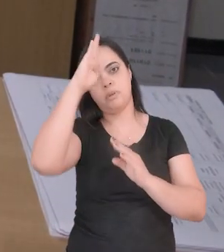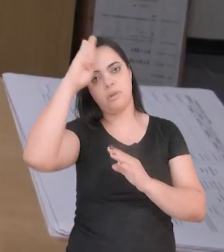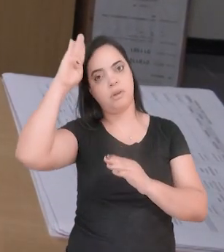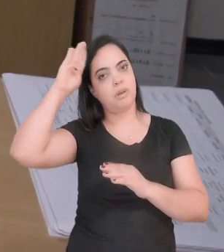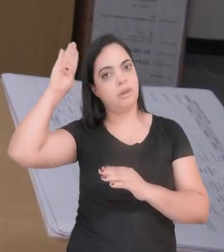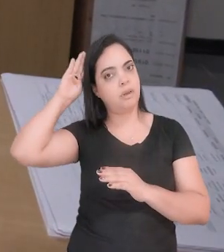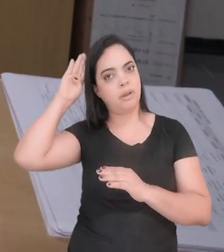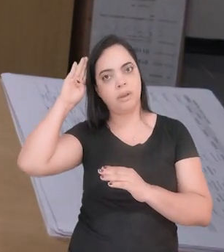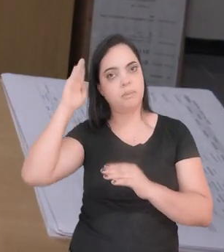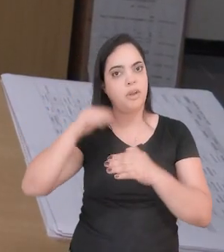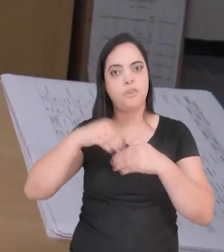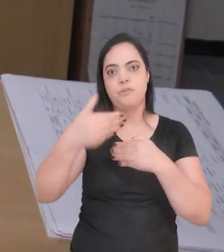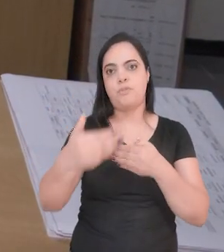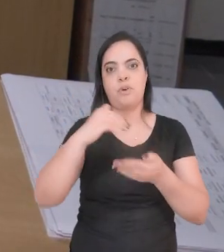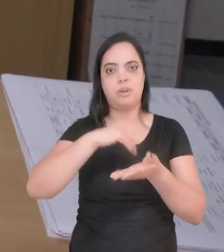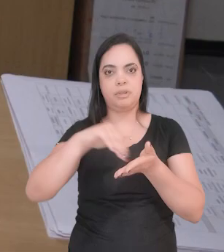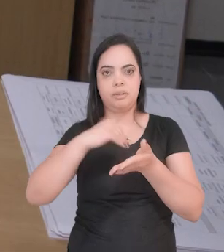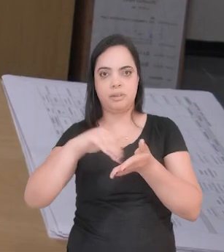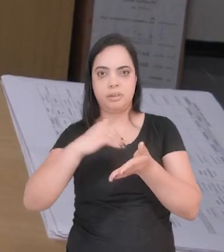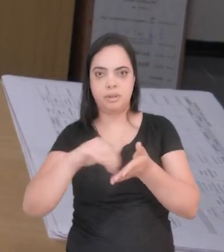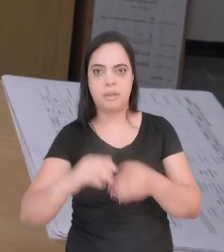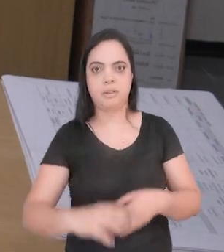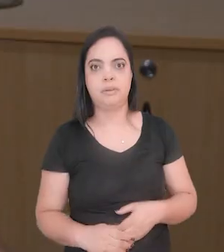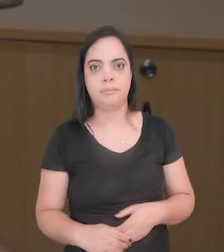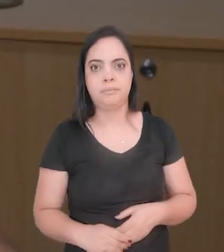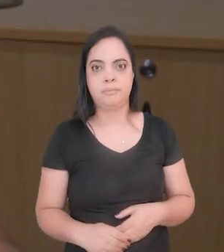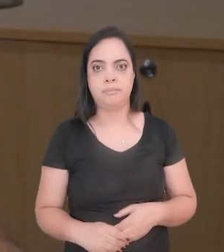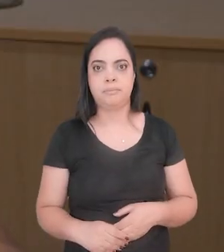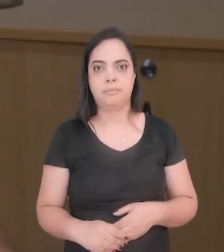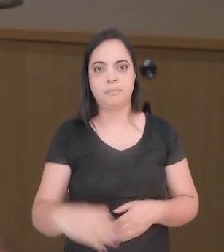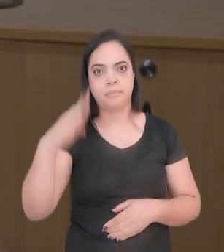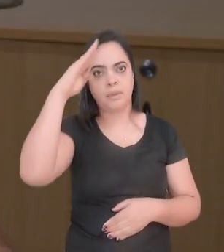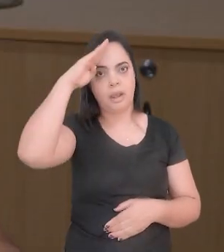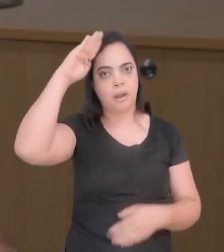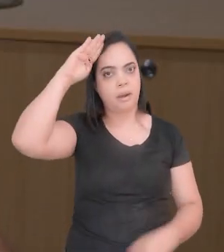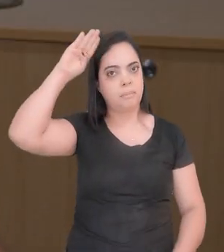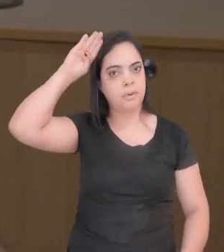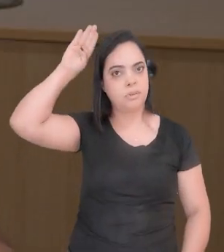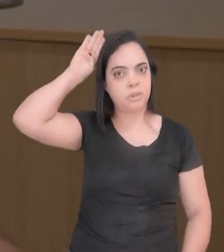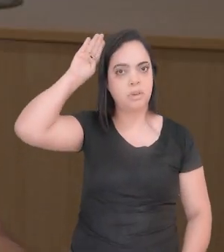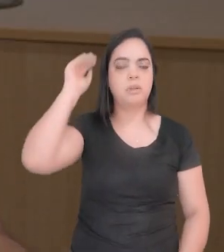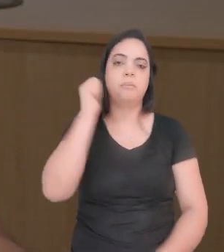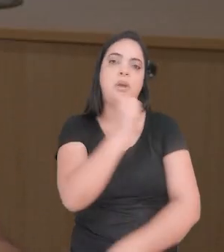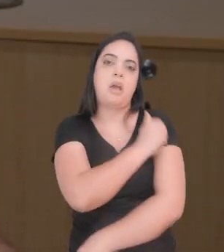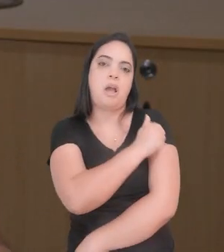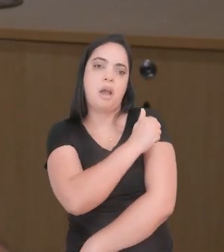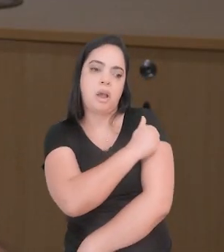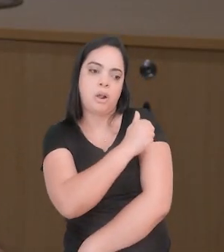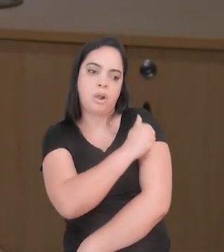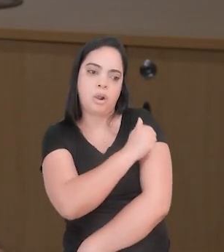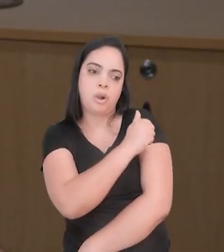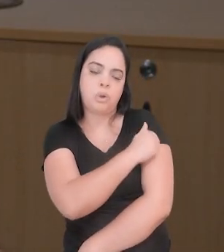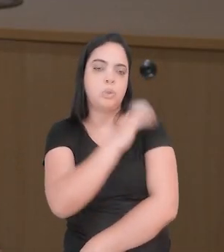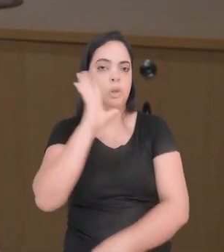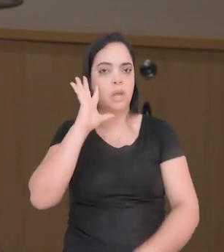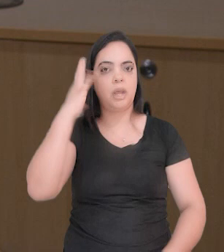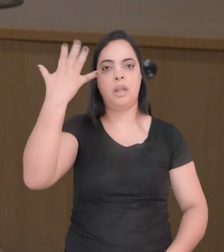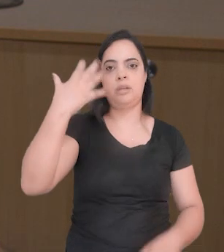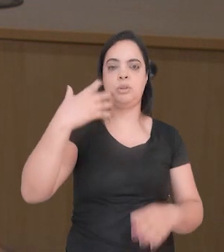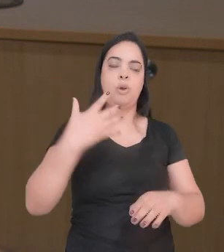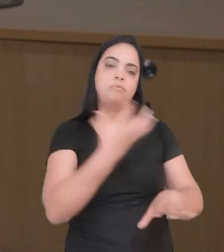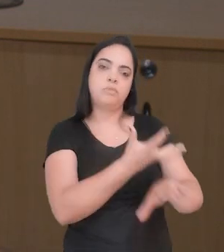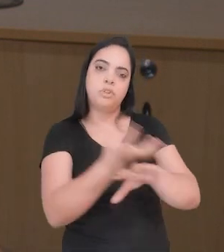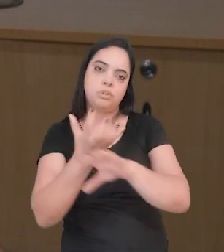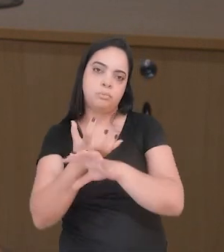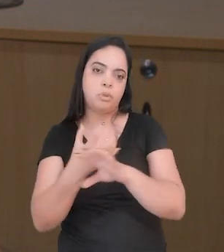acadêmicas estão fora da alçada da secretarias essa parte acadêmica é o aluno resolve a